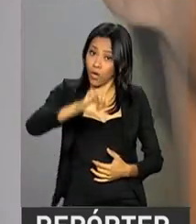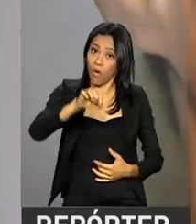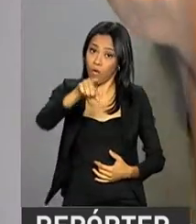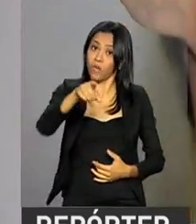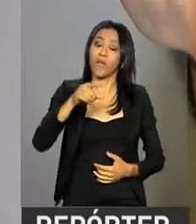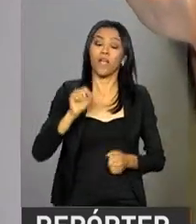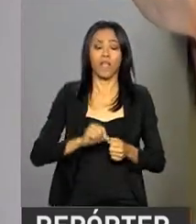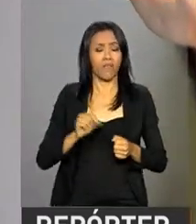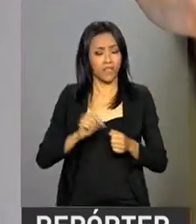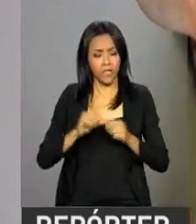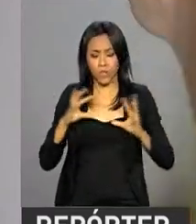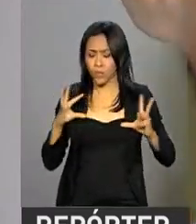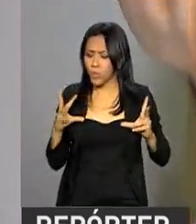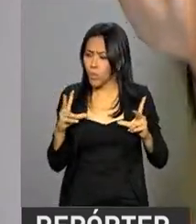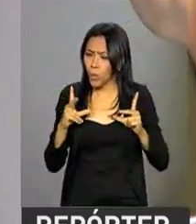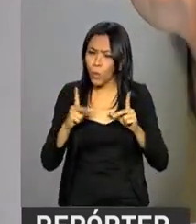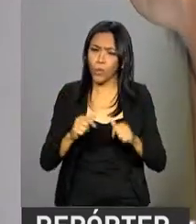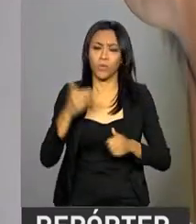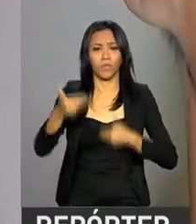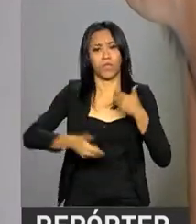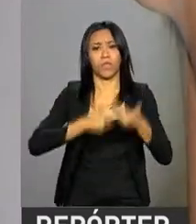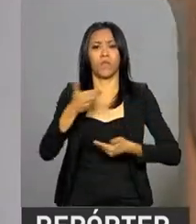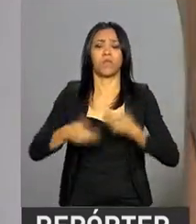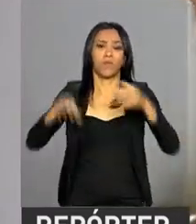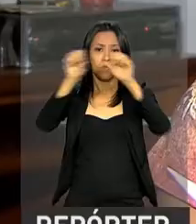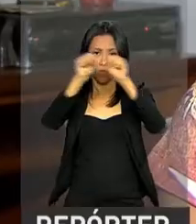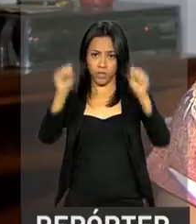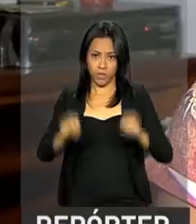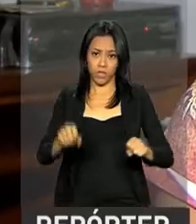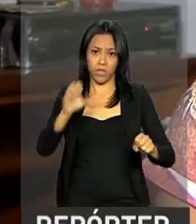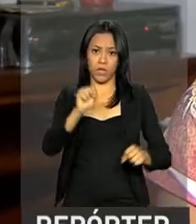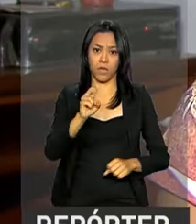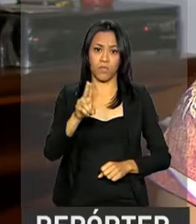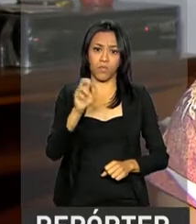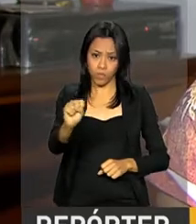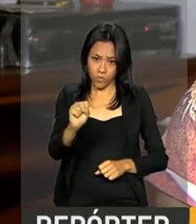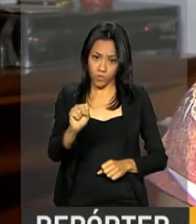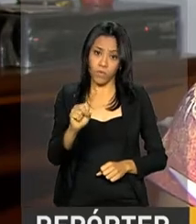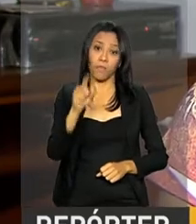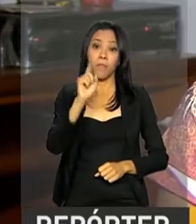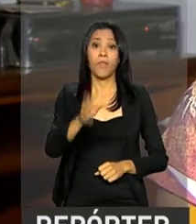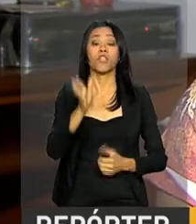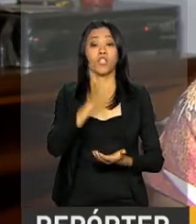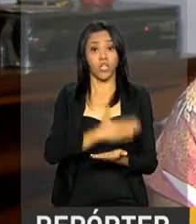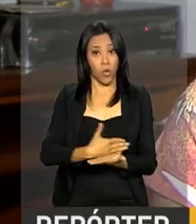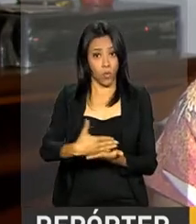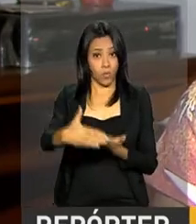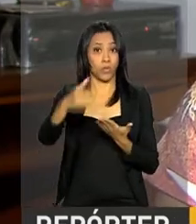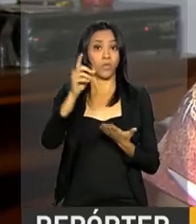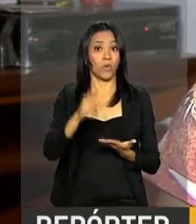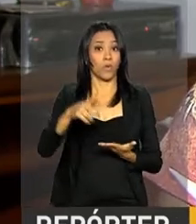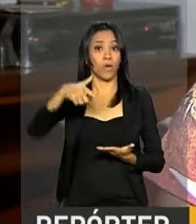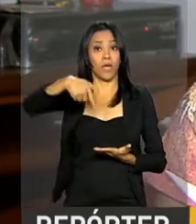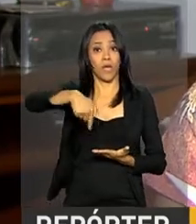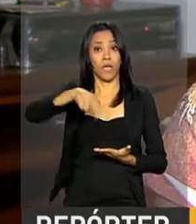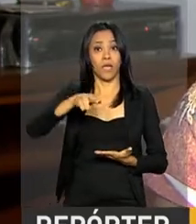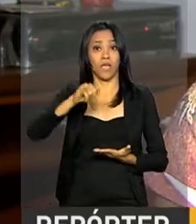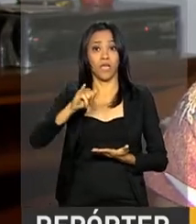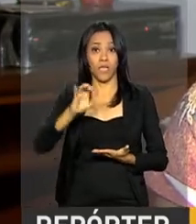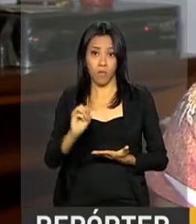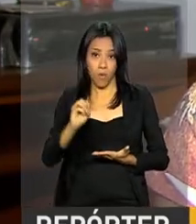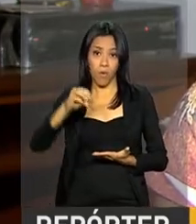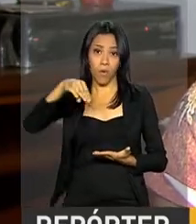todo o tratamento no sistema único de saúde eu comecei já a quimio e aí já comecei a fazer